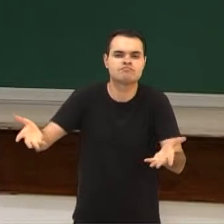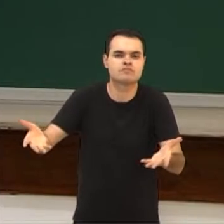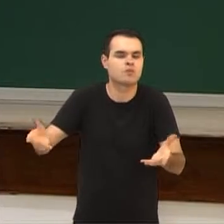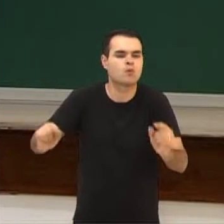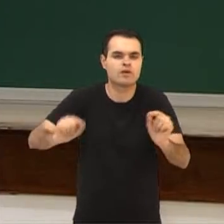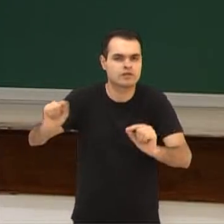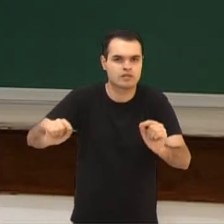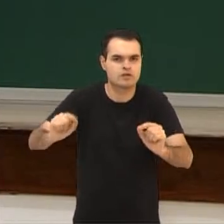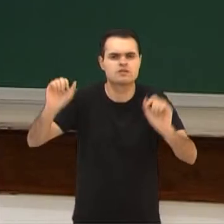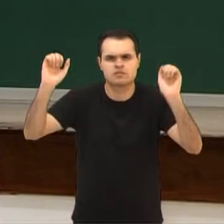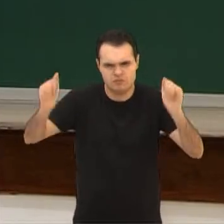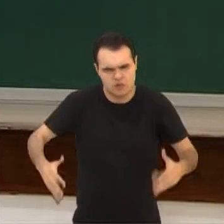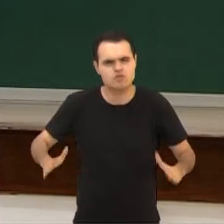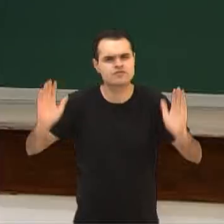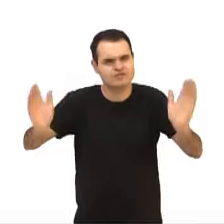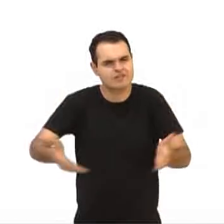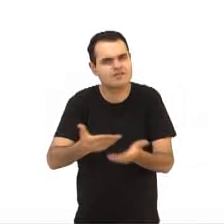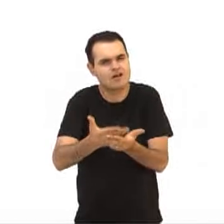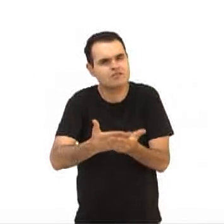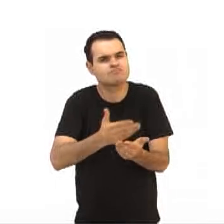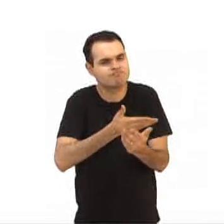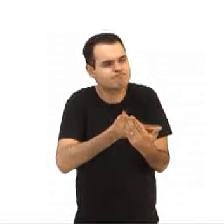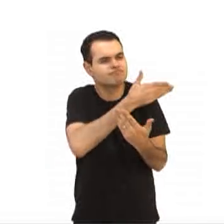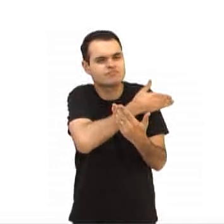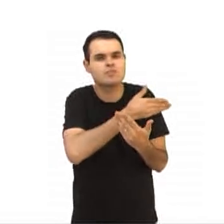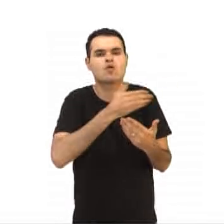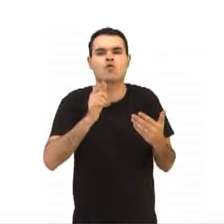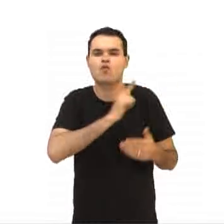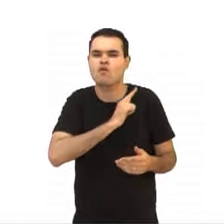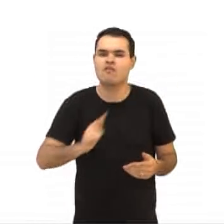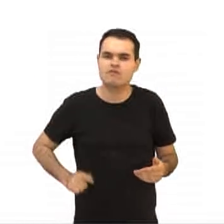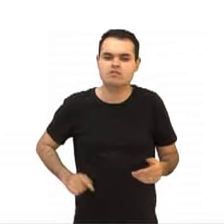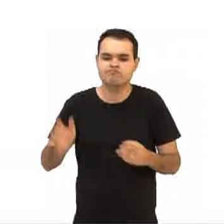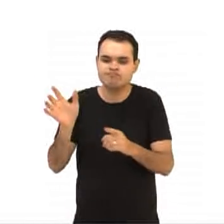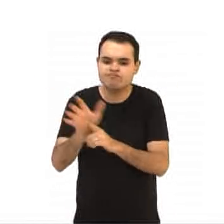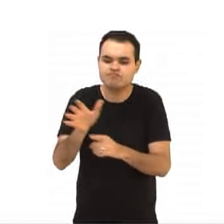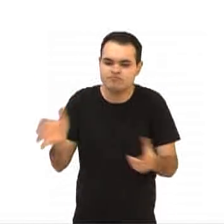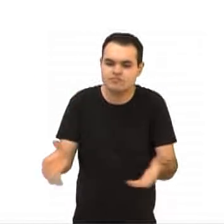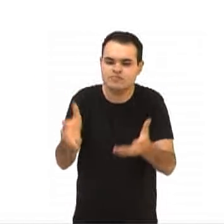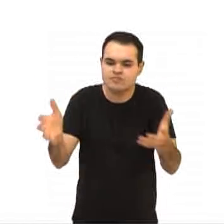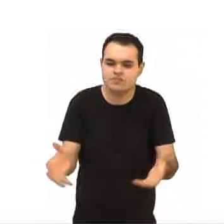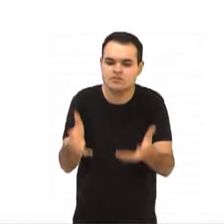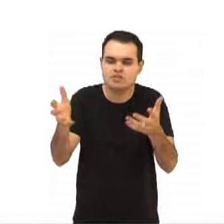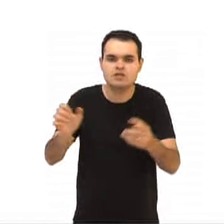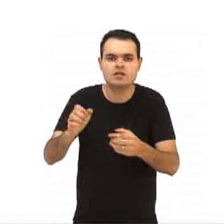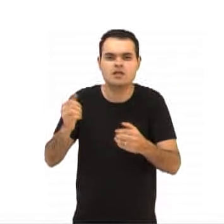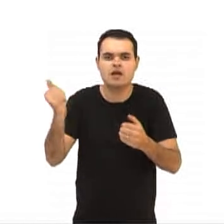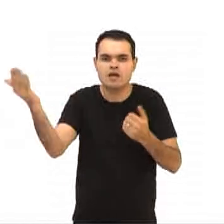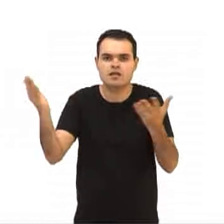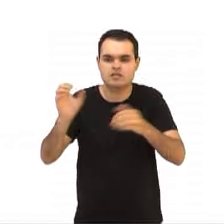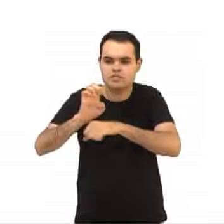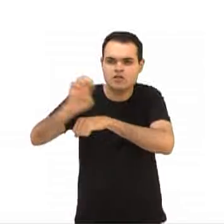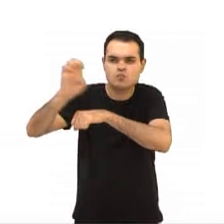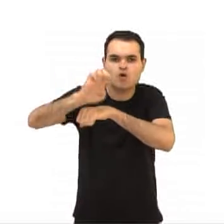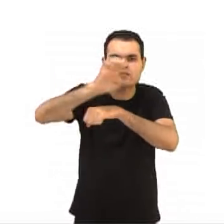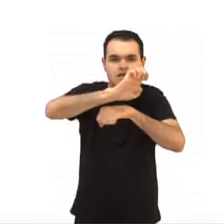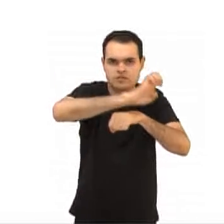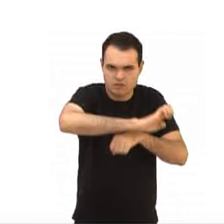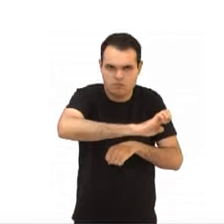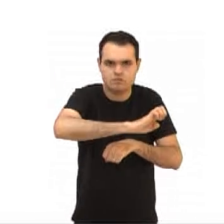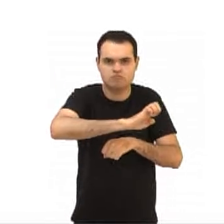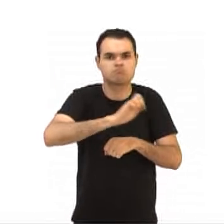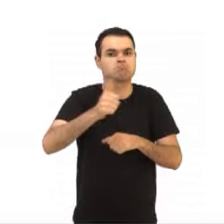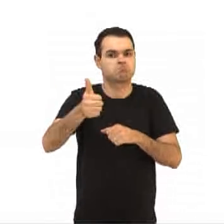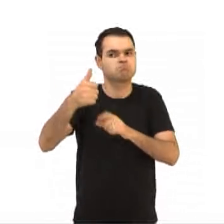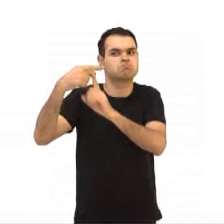explicar? Foi o que nós falamos na aula de hoje. Então, o governo incentivou as exportações. Primeiro ponto, melhora a